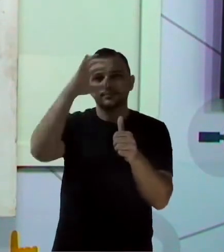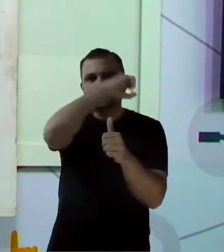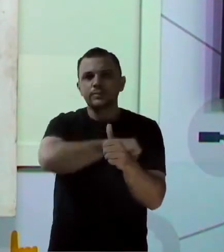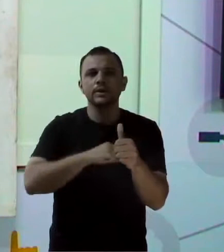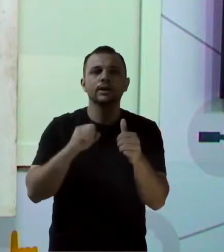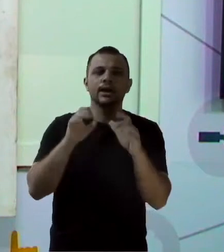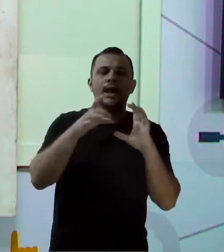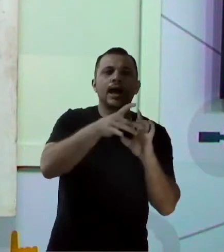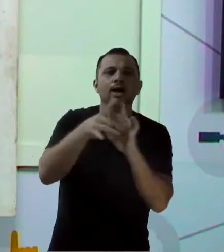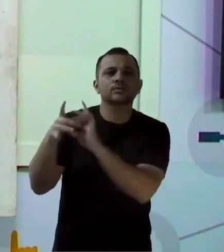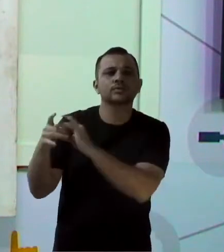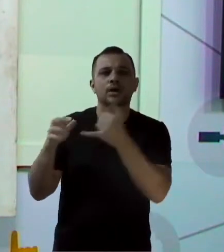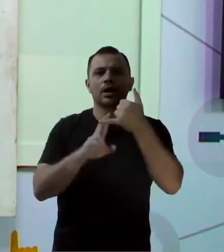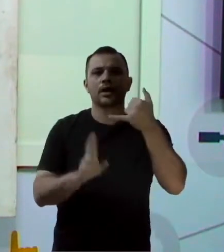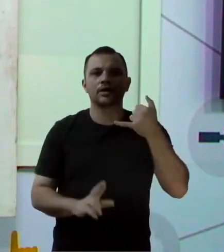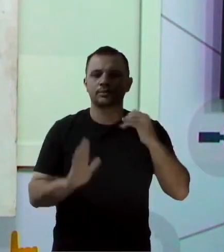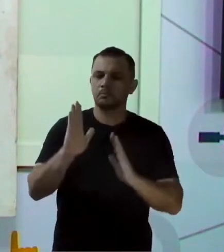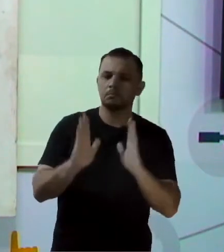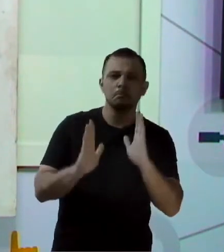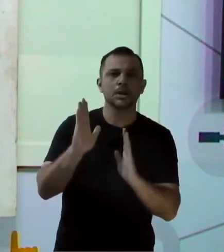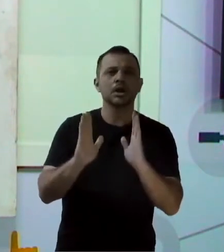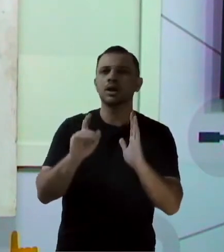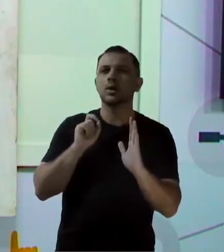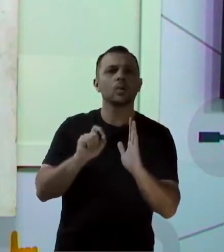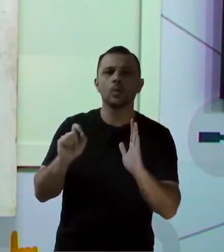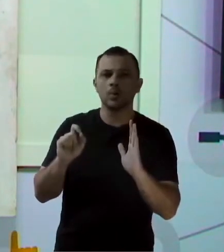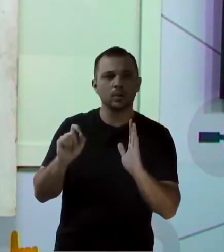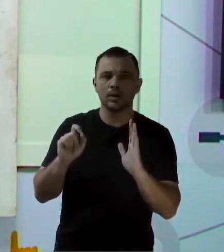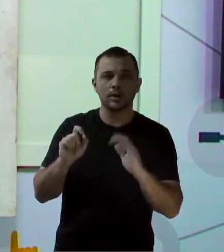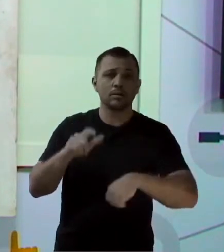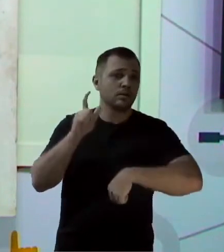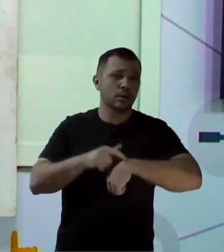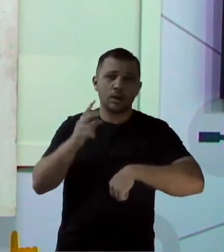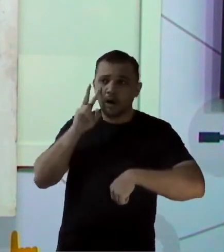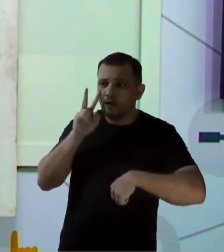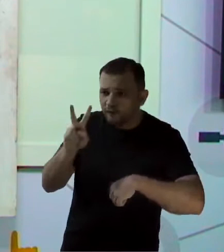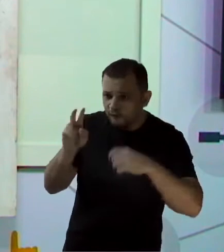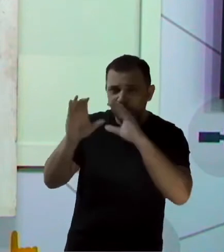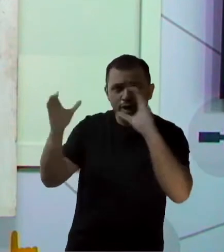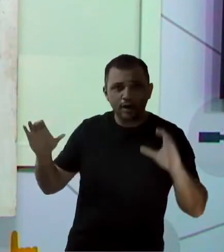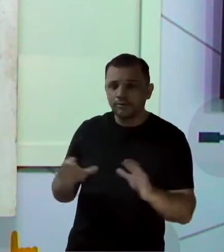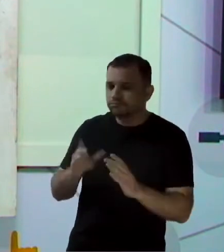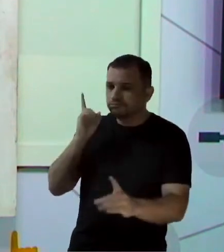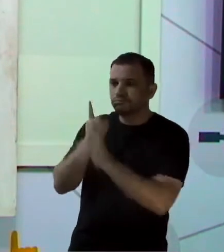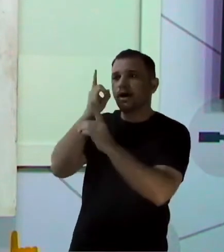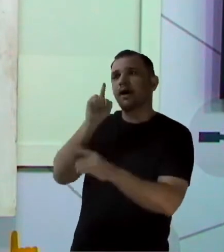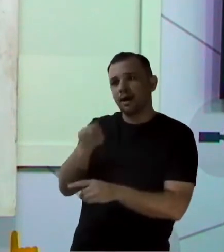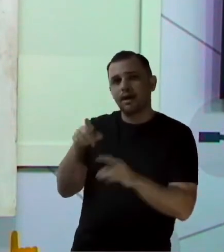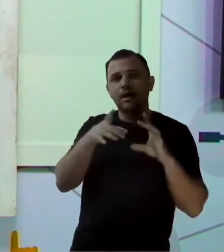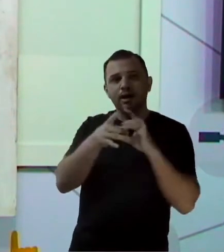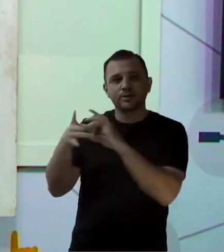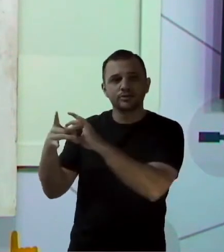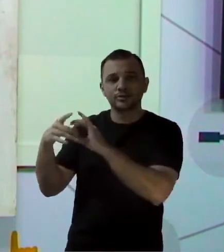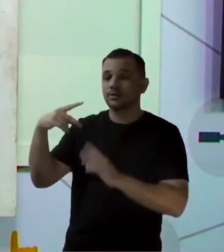paralelo? Gente, o formato já muda. Na aparência, você já identifica a associação em paralelo.